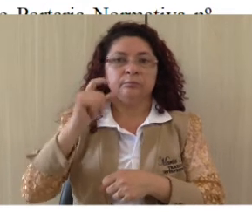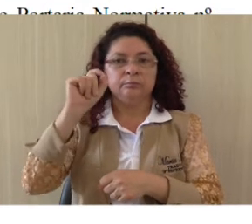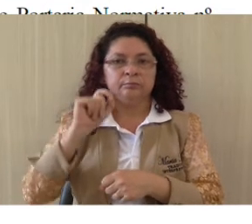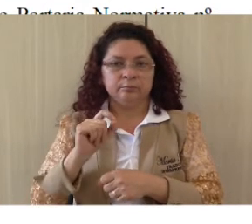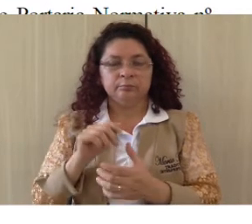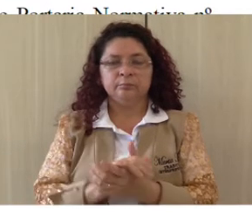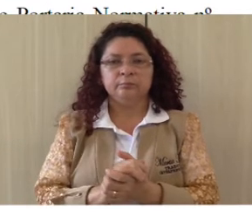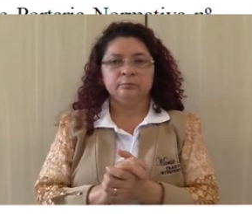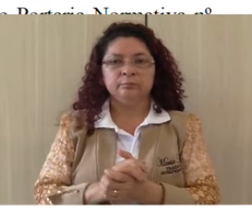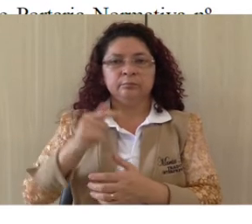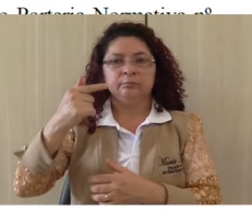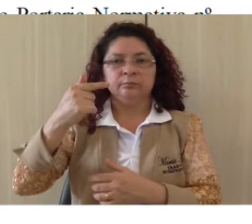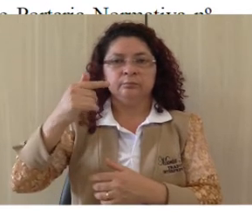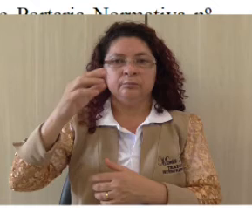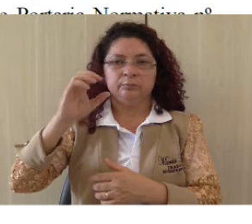pontos.